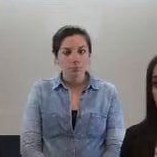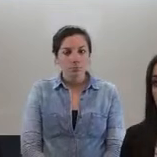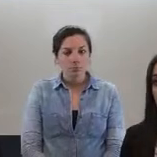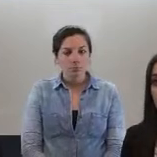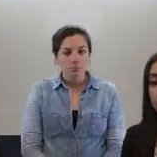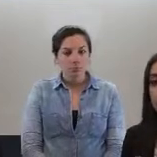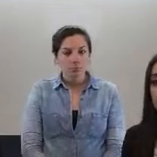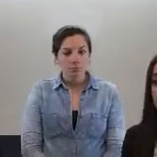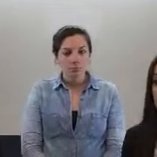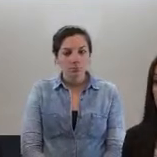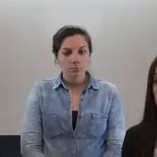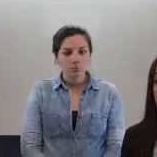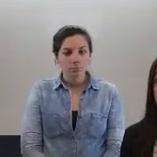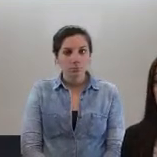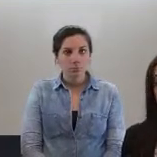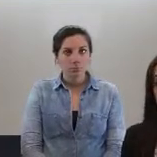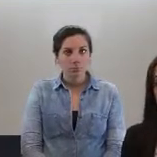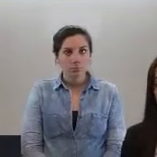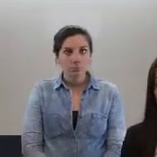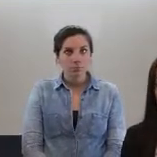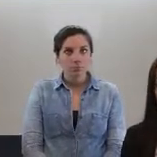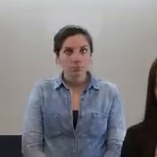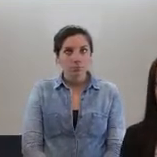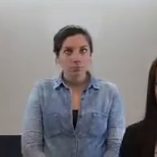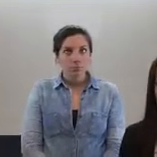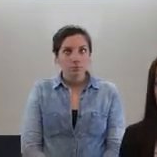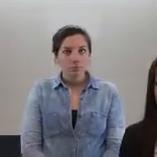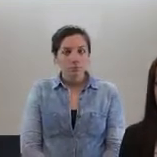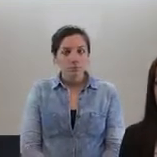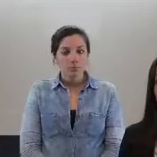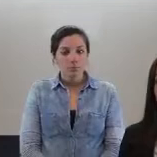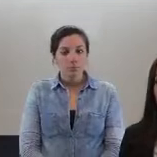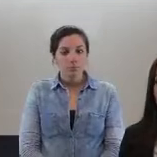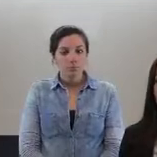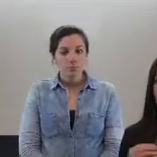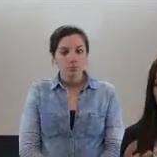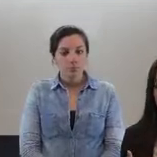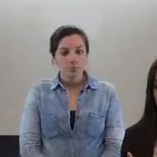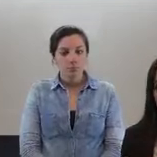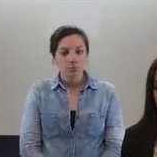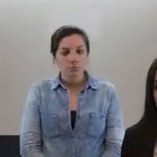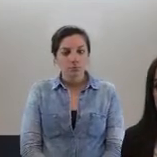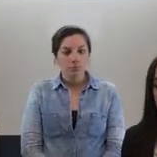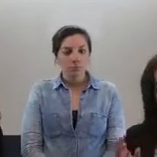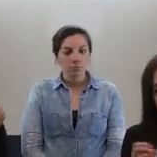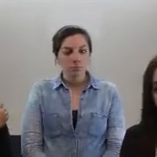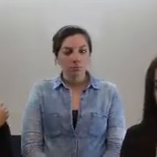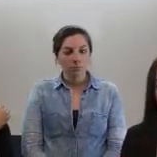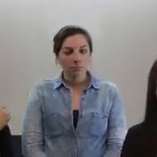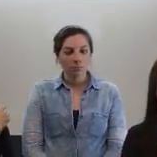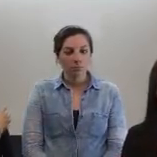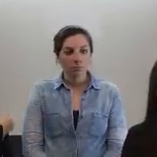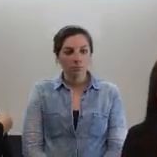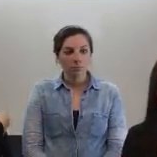dos periódicos para um livro, por exemplo, é que nas revistas, né, todo o conteúdo novo, ele vai